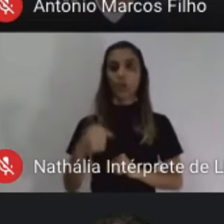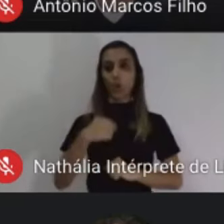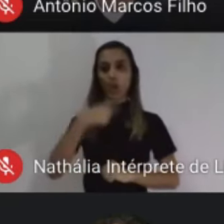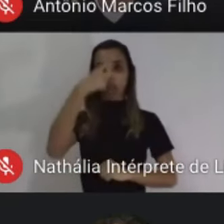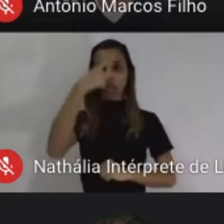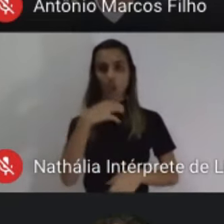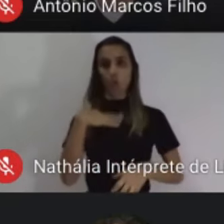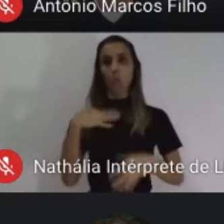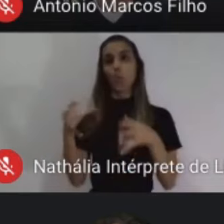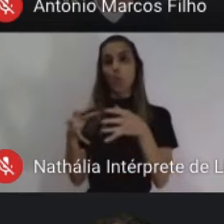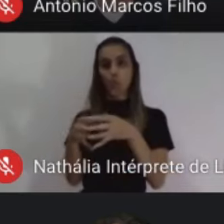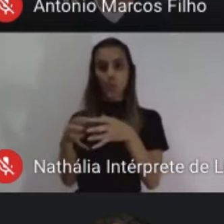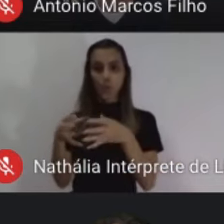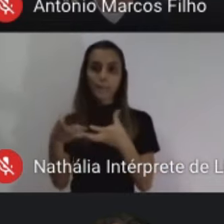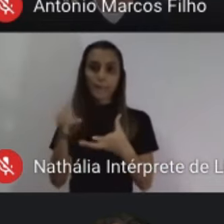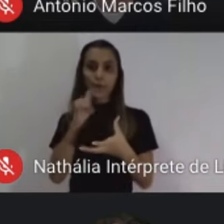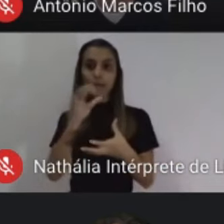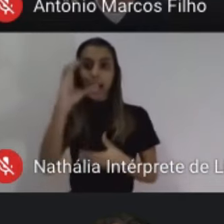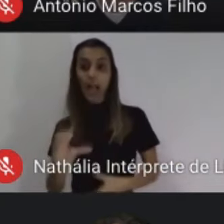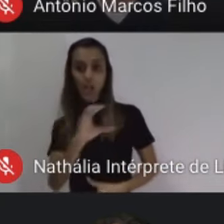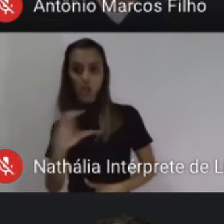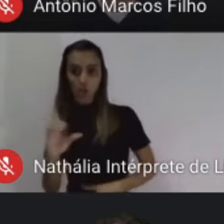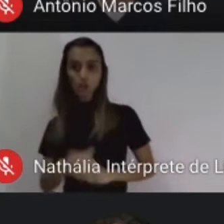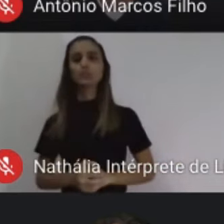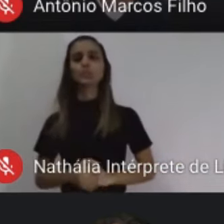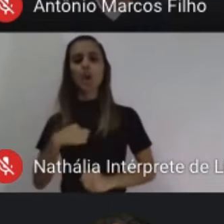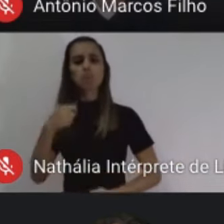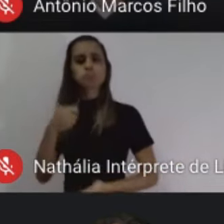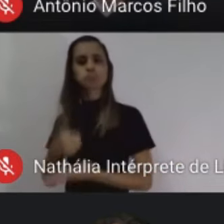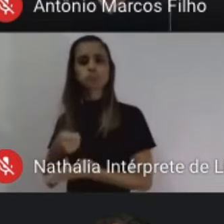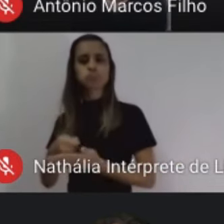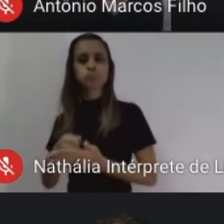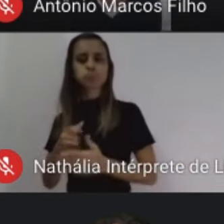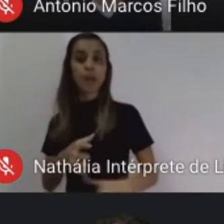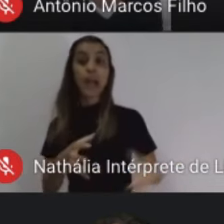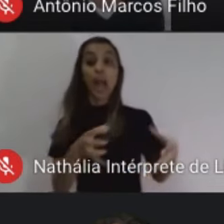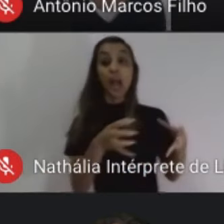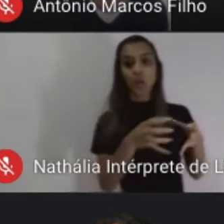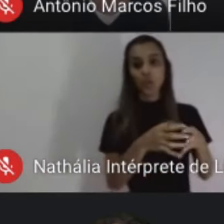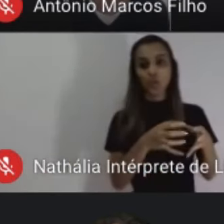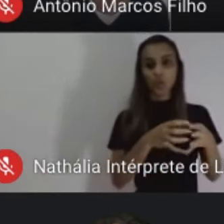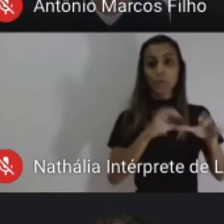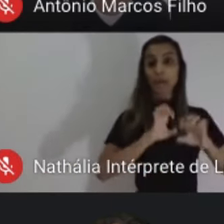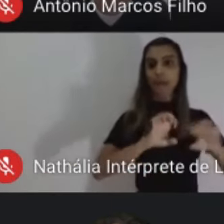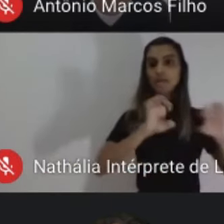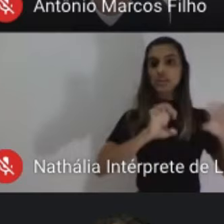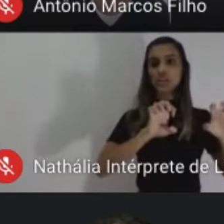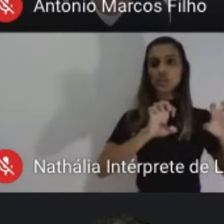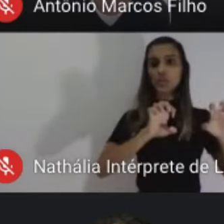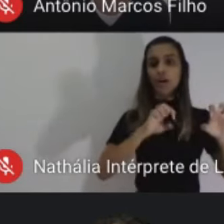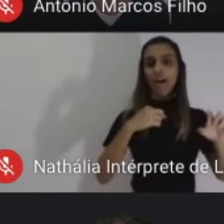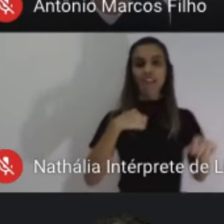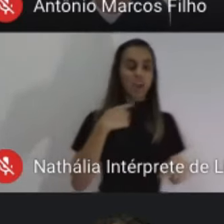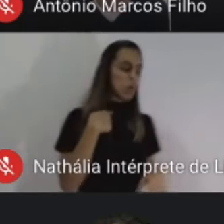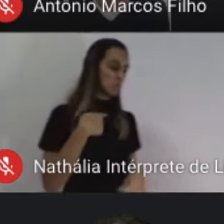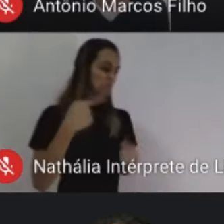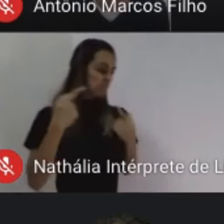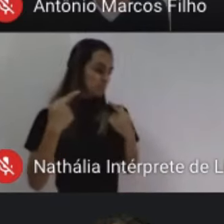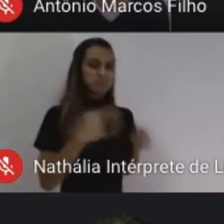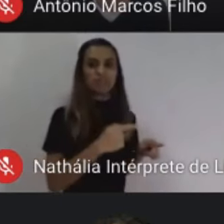religioso, sou um fundamentalista, tenho ódio a outro grupo religioso e, por conta disso, eu financio ou realizo atos que tenham